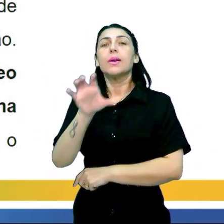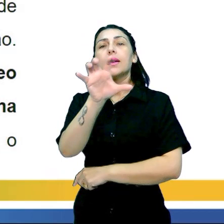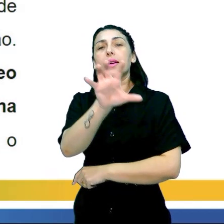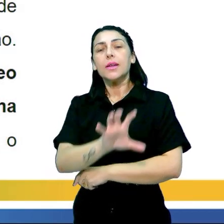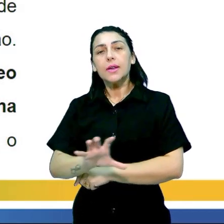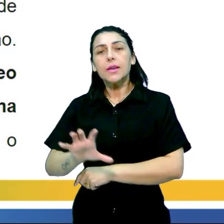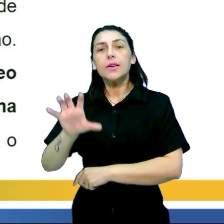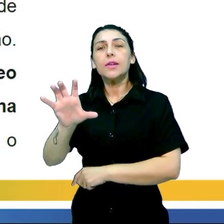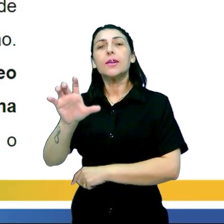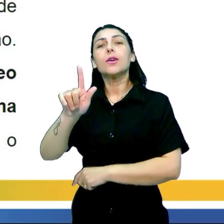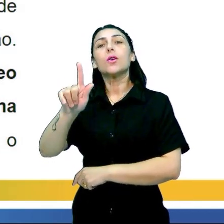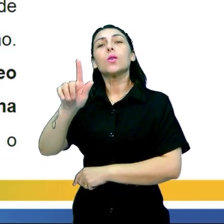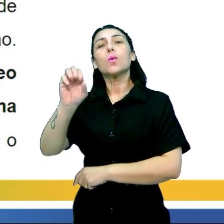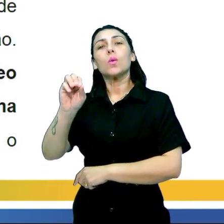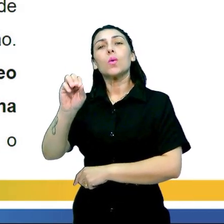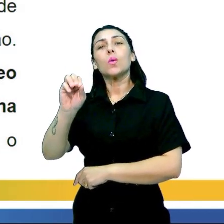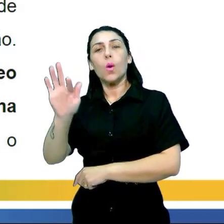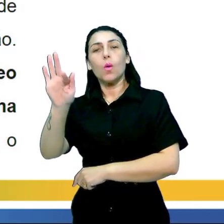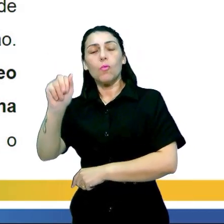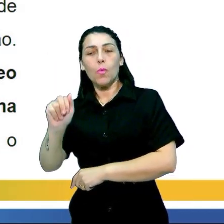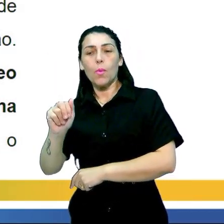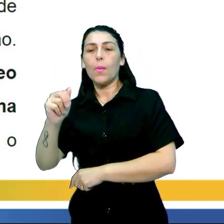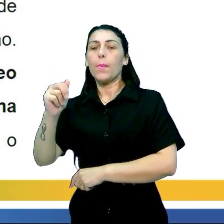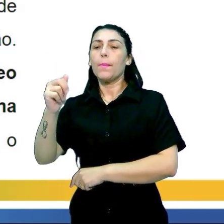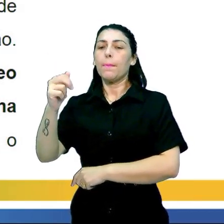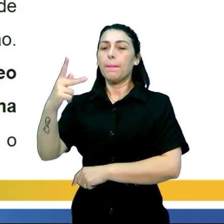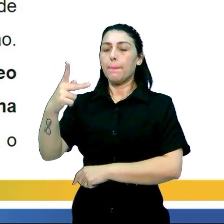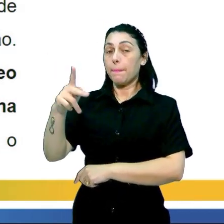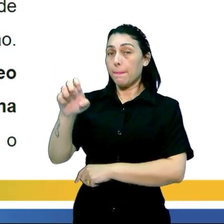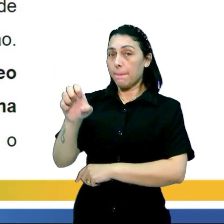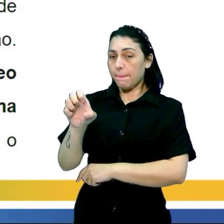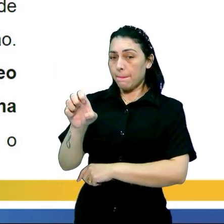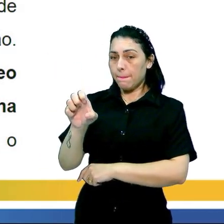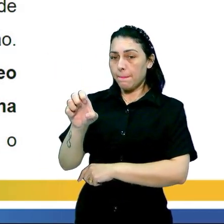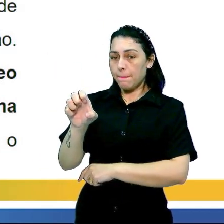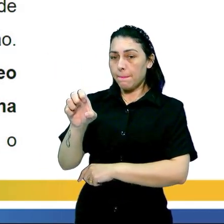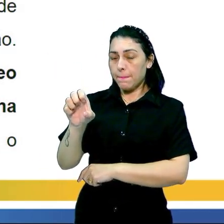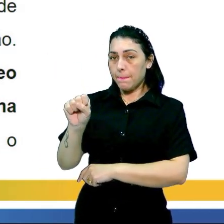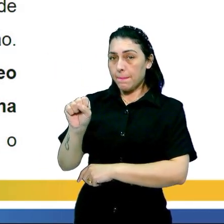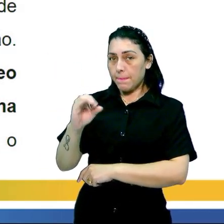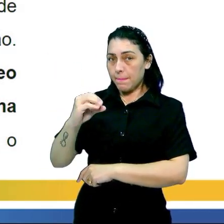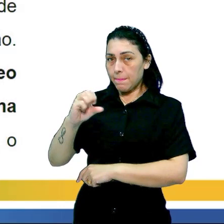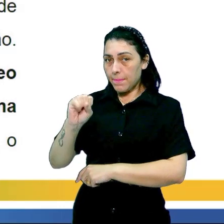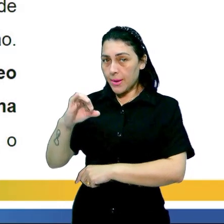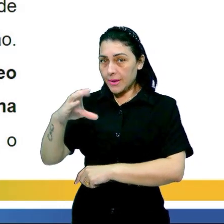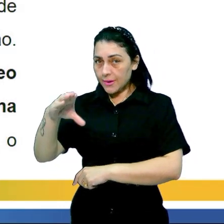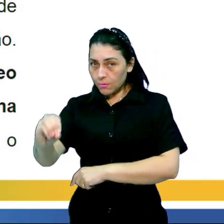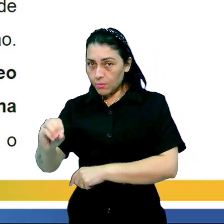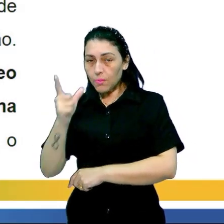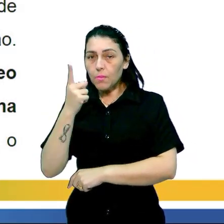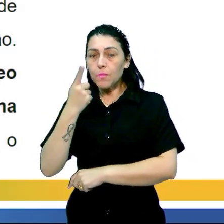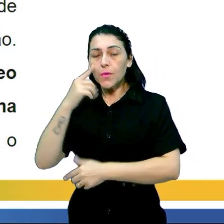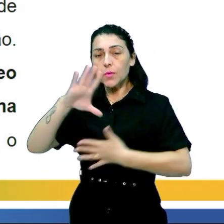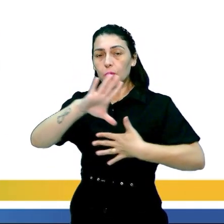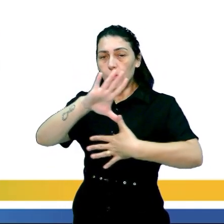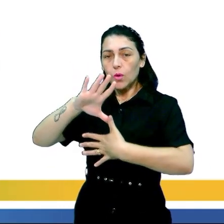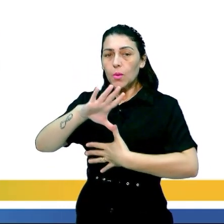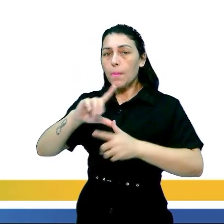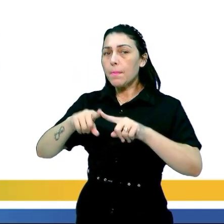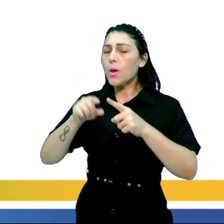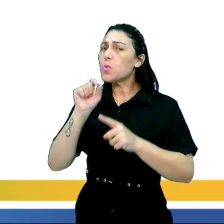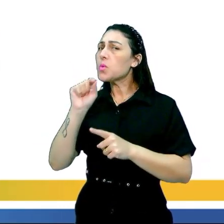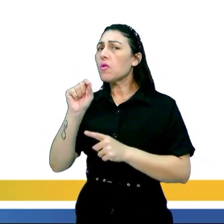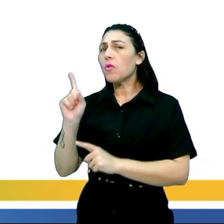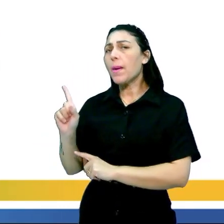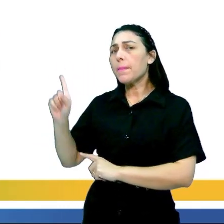região chamada de Golfo Pérsico, como vocês podem aí observar no nosso mapa. Tá. Mas o que foi